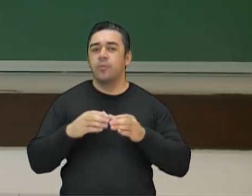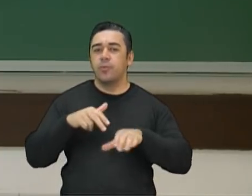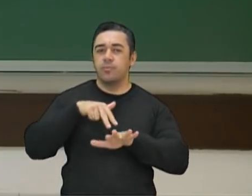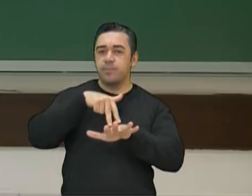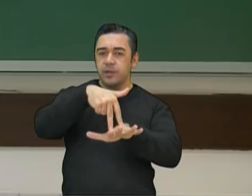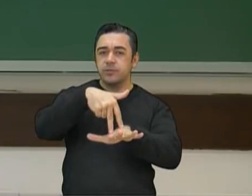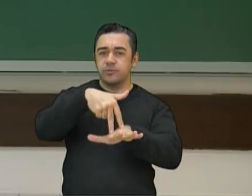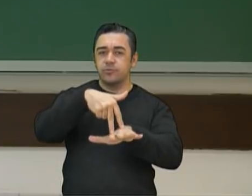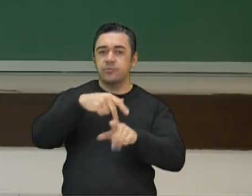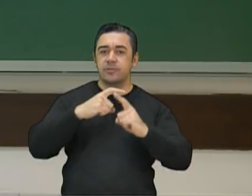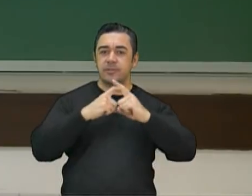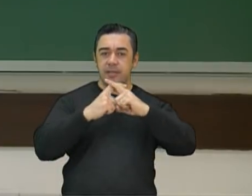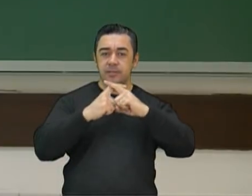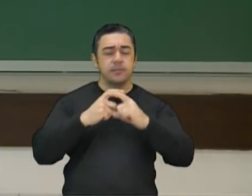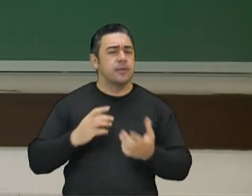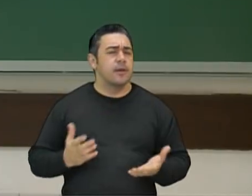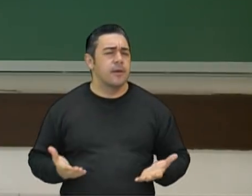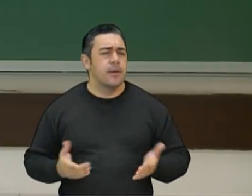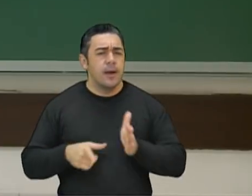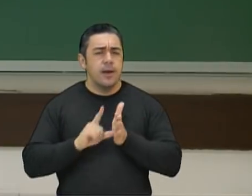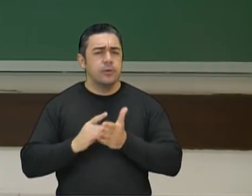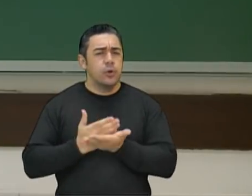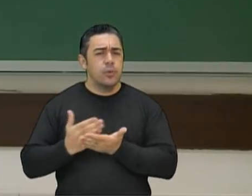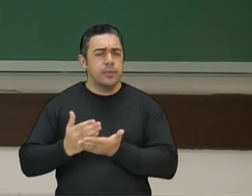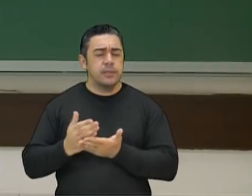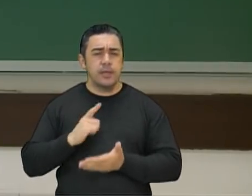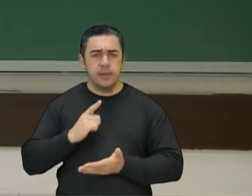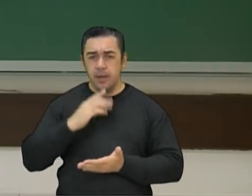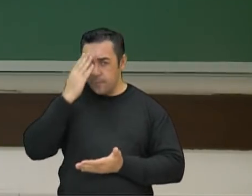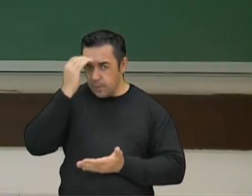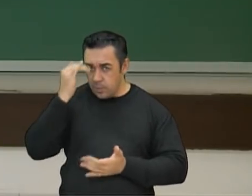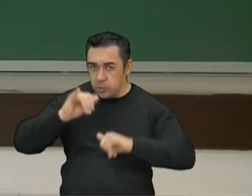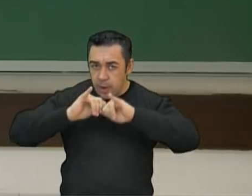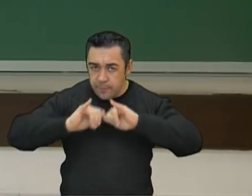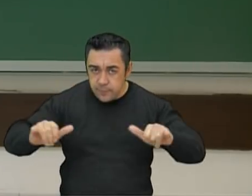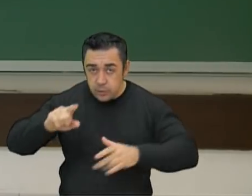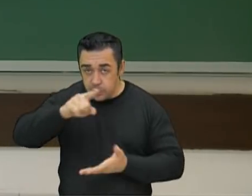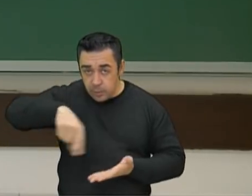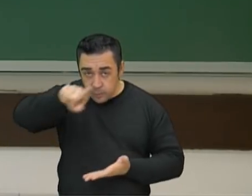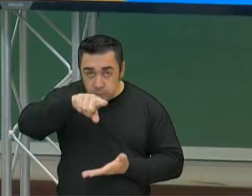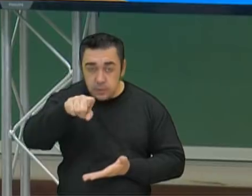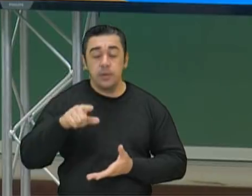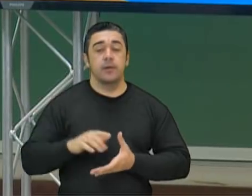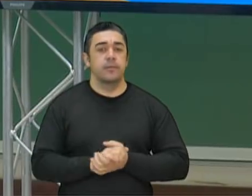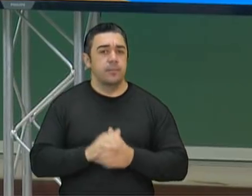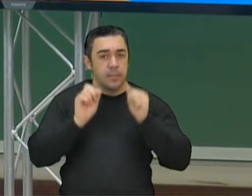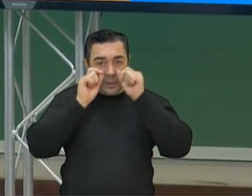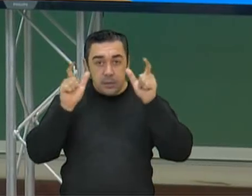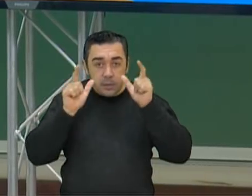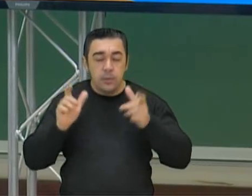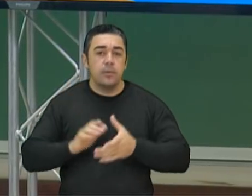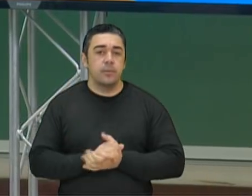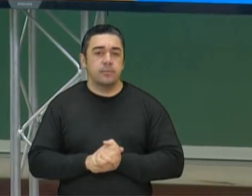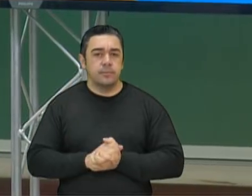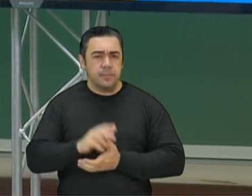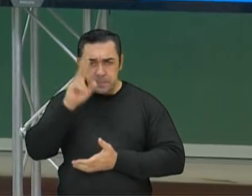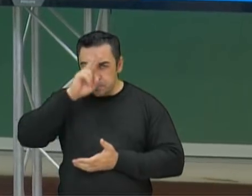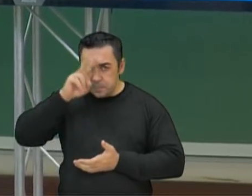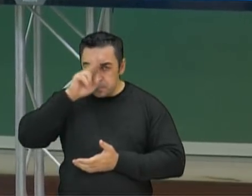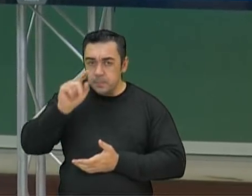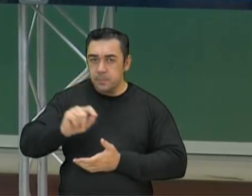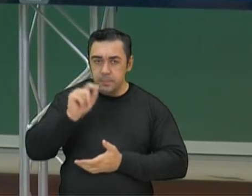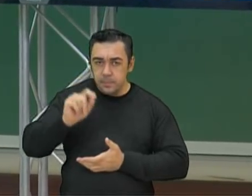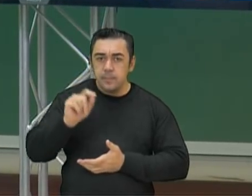Legal? Ei, mas antes da gente começar, tem aqueles famosos recados para você. Então, presta atenção. Lembra?